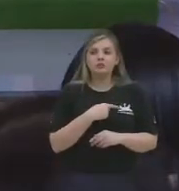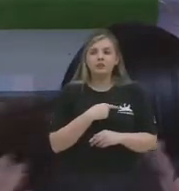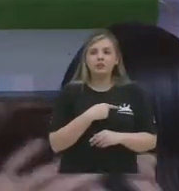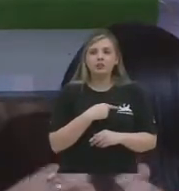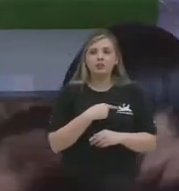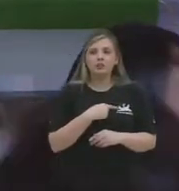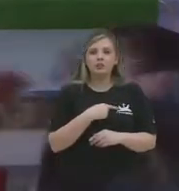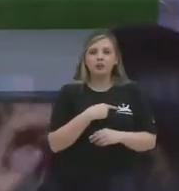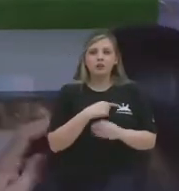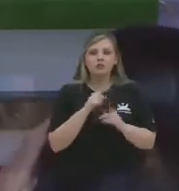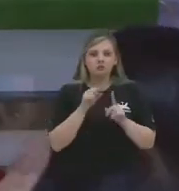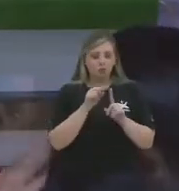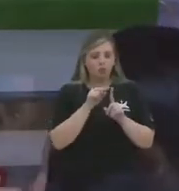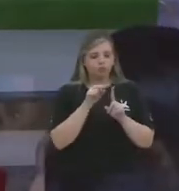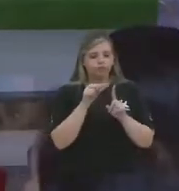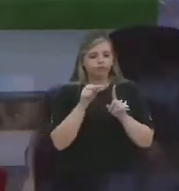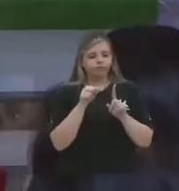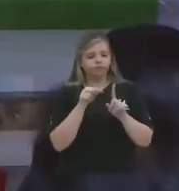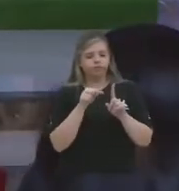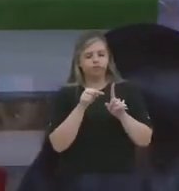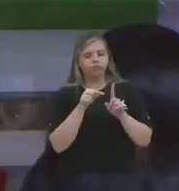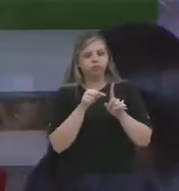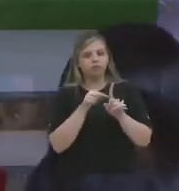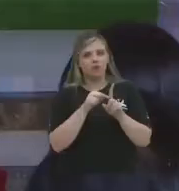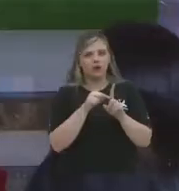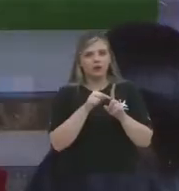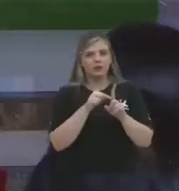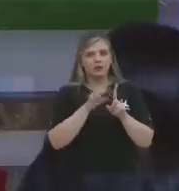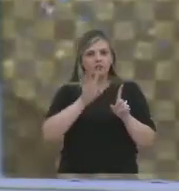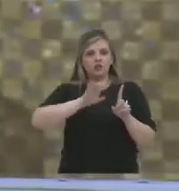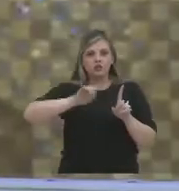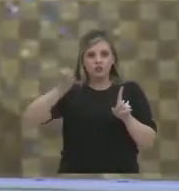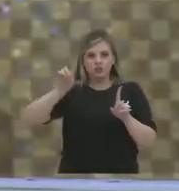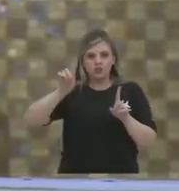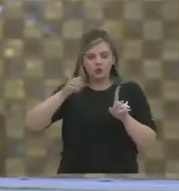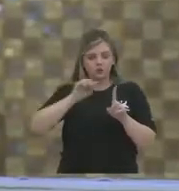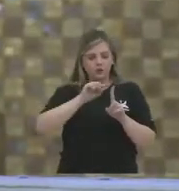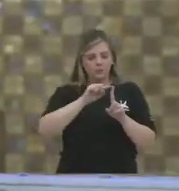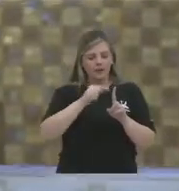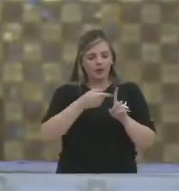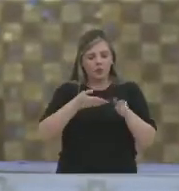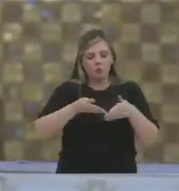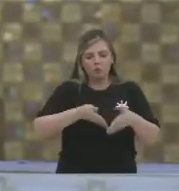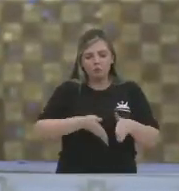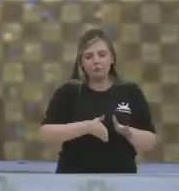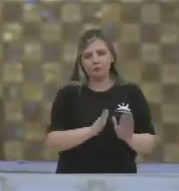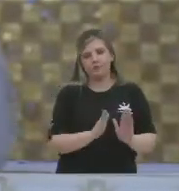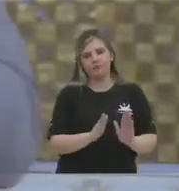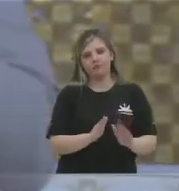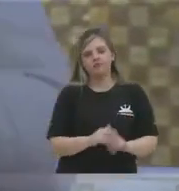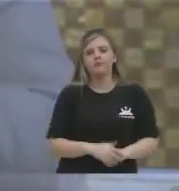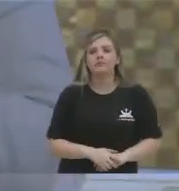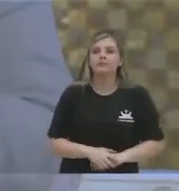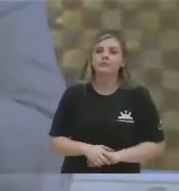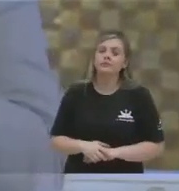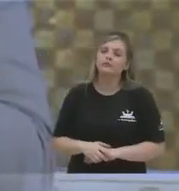útero de Deus. Dá para dizer assim, para que vocês entendam a imagem. Tem um teólogo